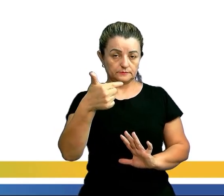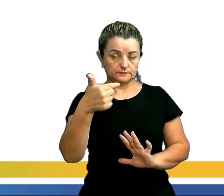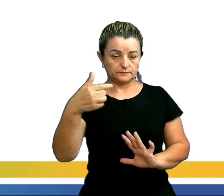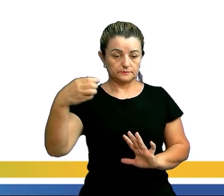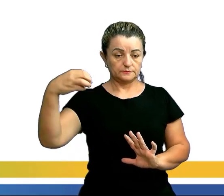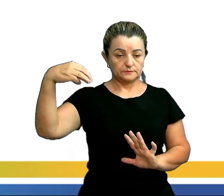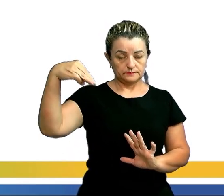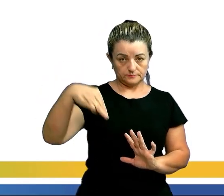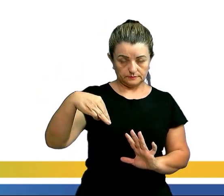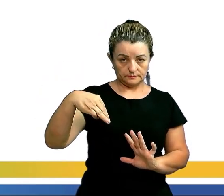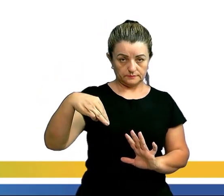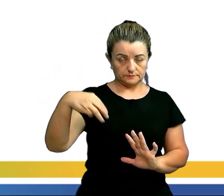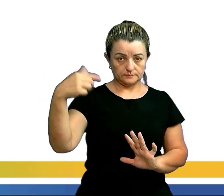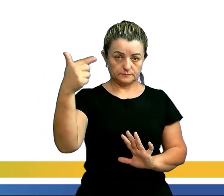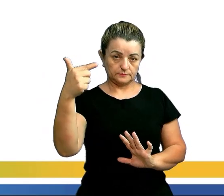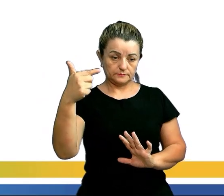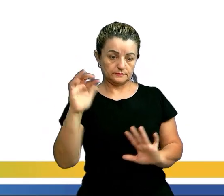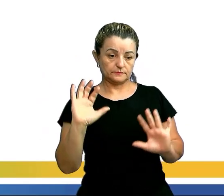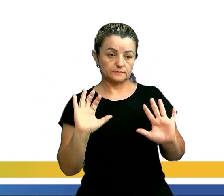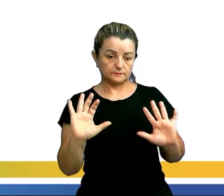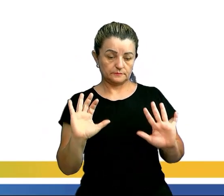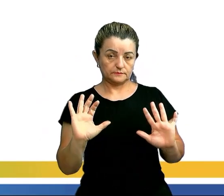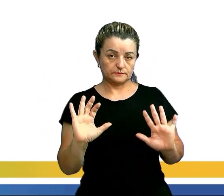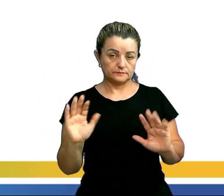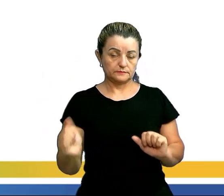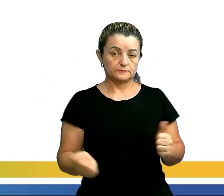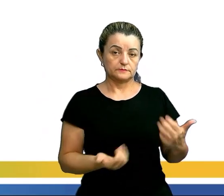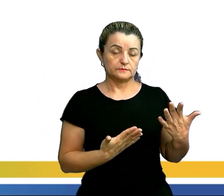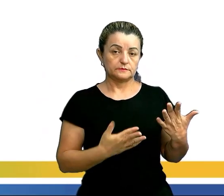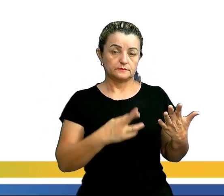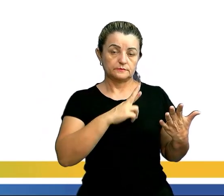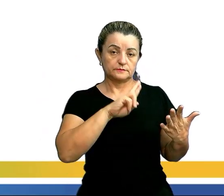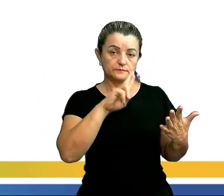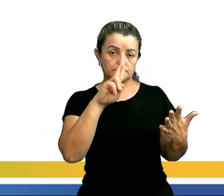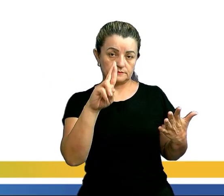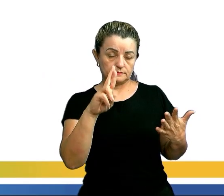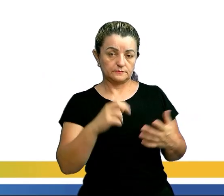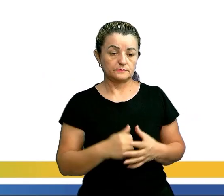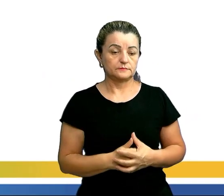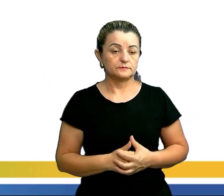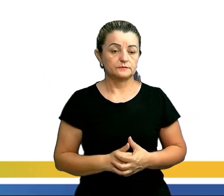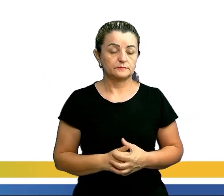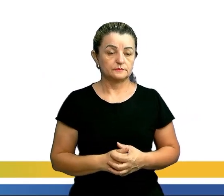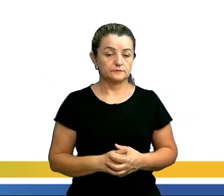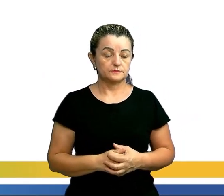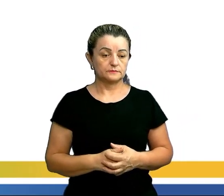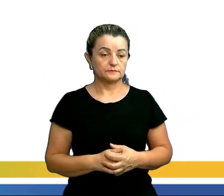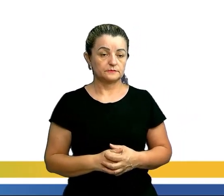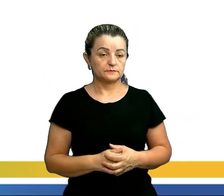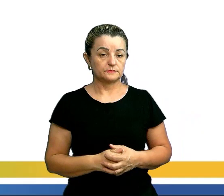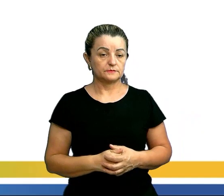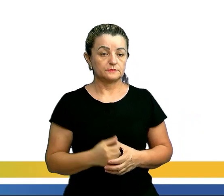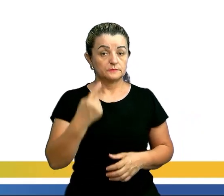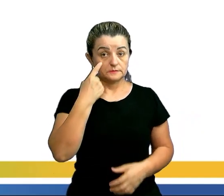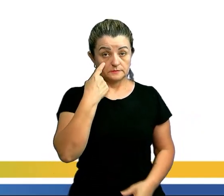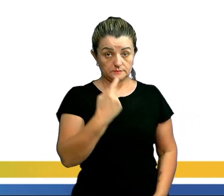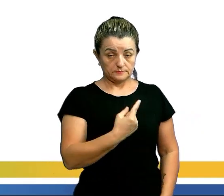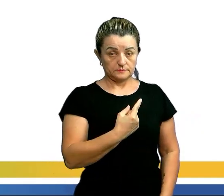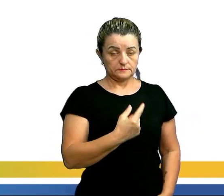1.562,5 metros quadrados. Então, nesse caso, está aqui a resposta procurada no problema. Olha isso